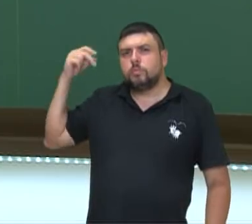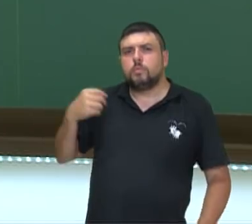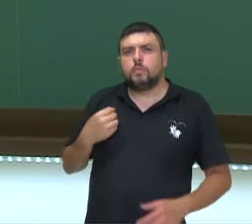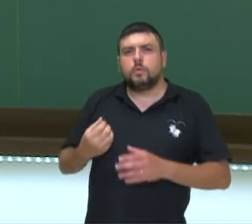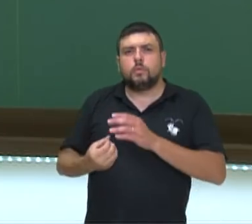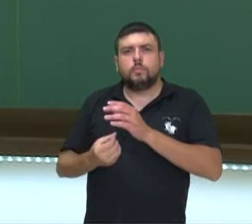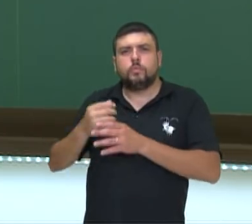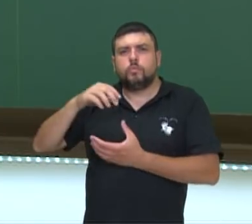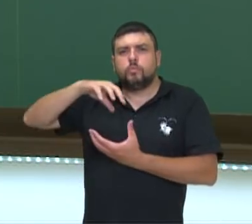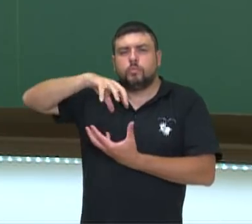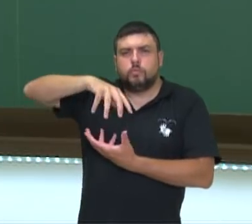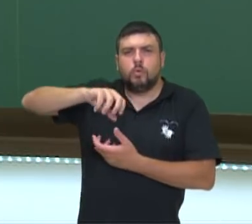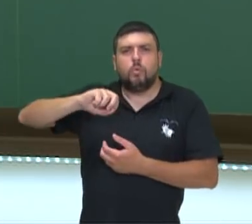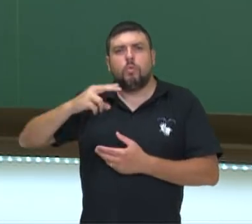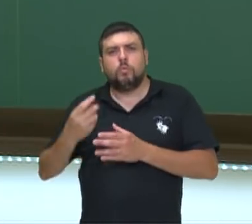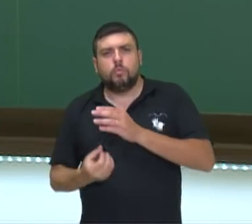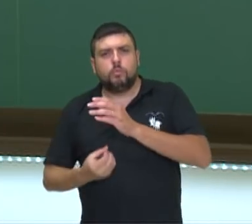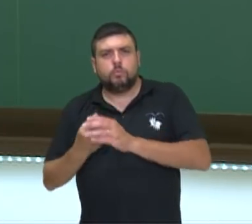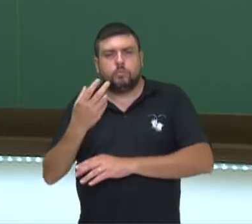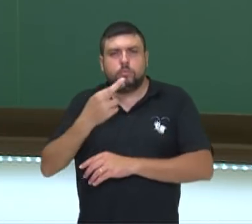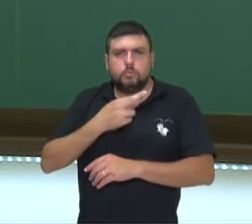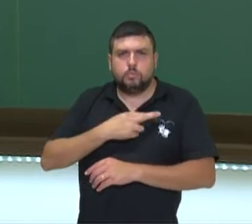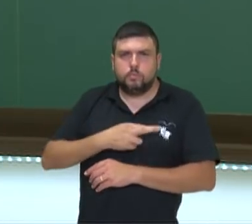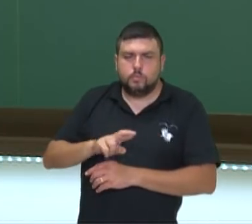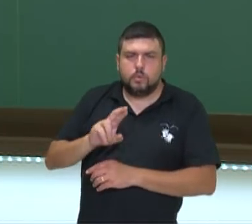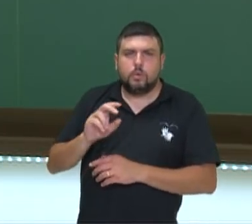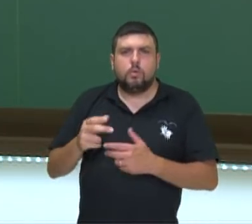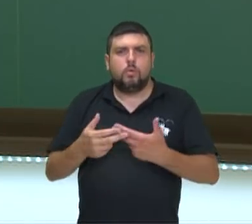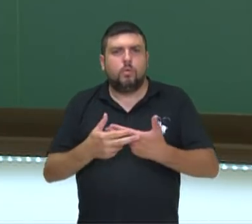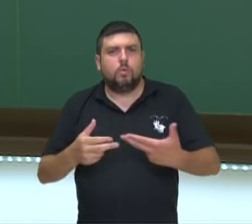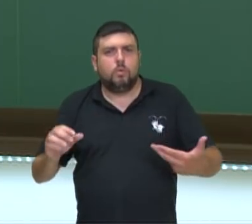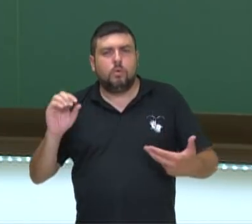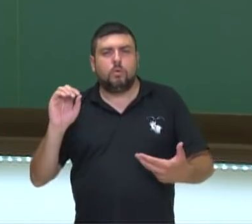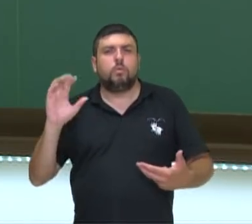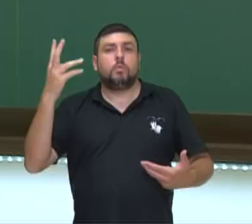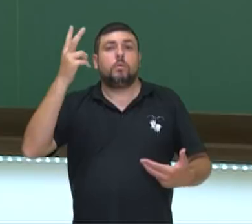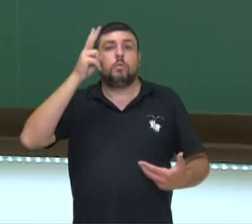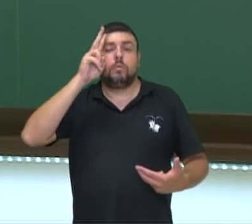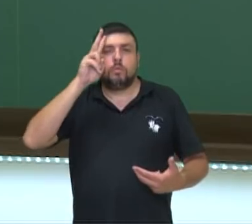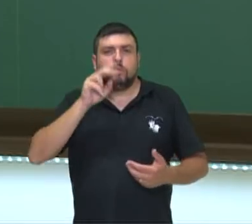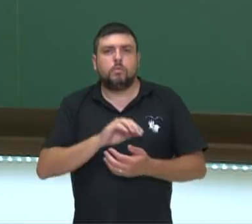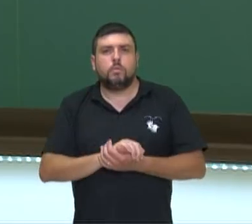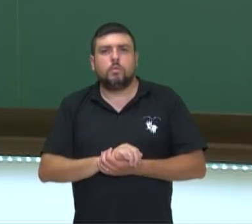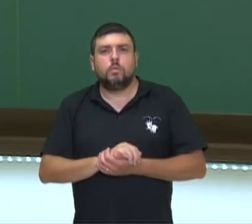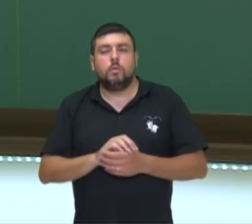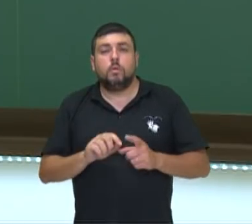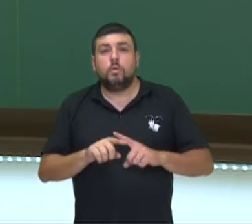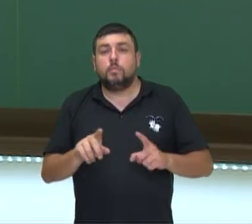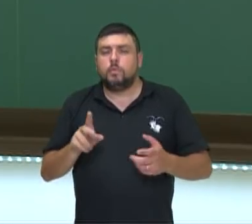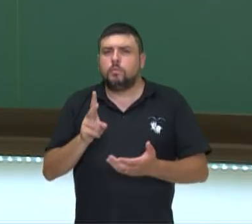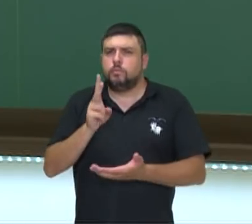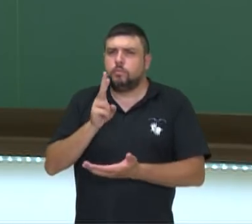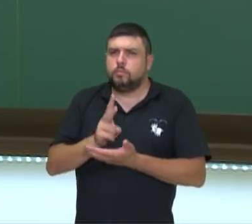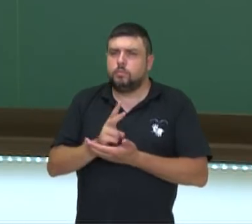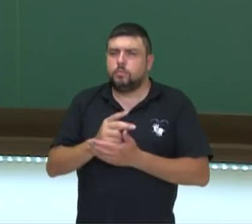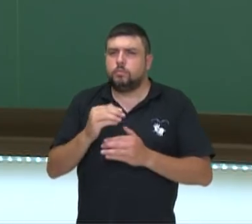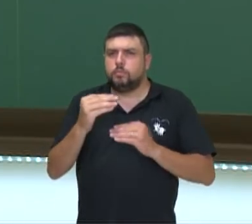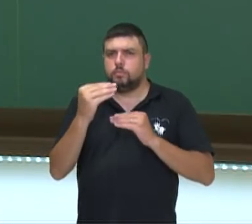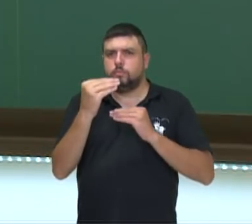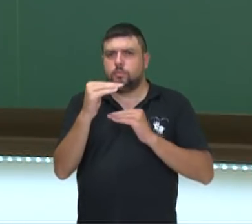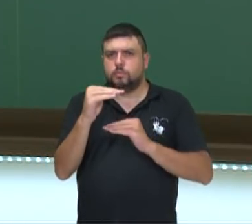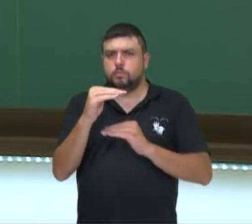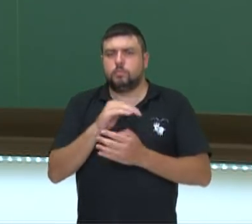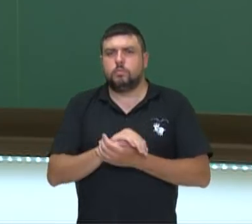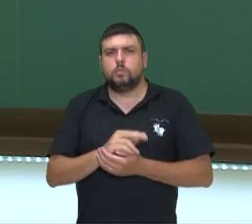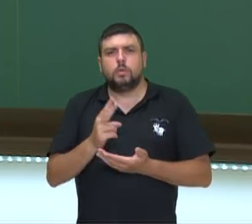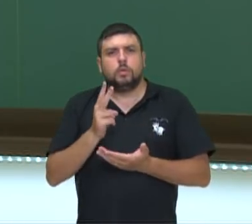na criação daquela religião, um fato histórico, um momento importante, mas ele é sempre padronizado. Ele sempre se